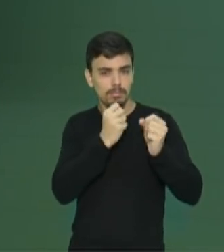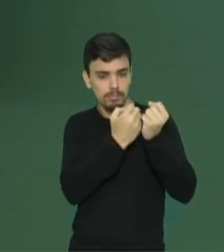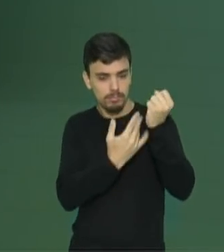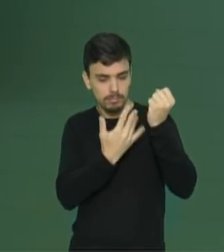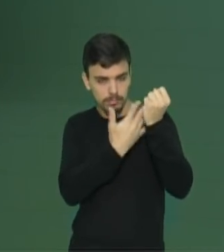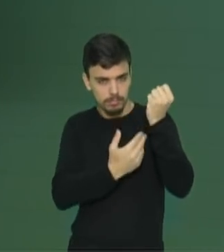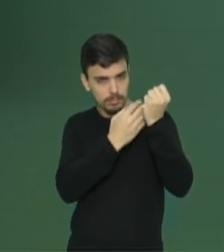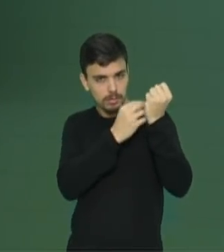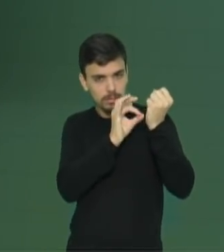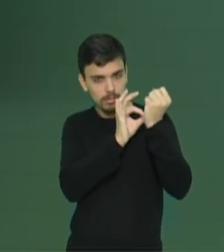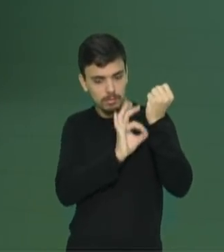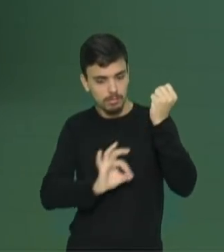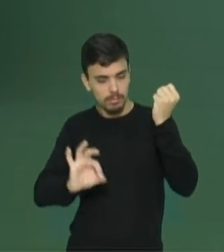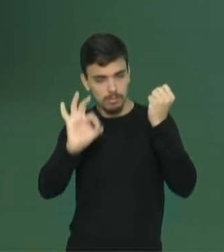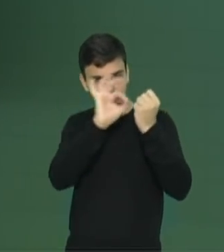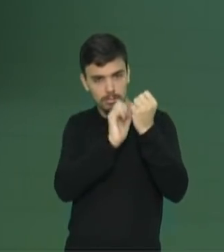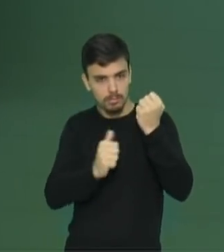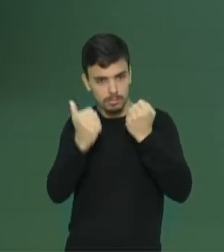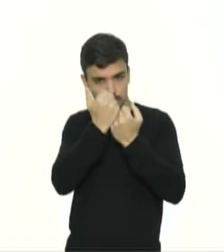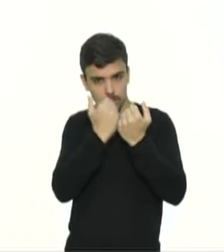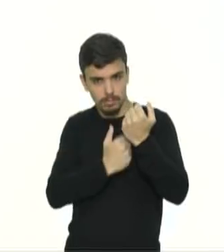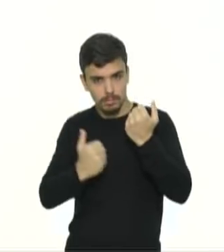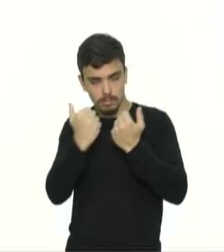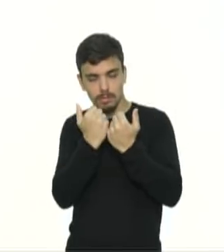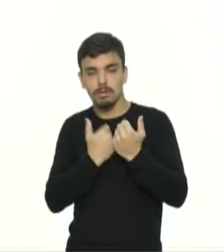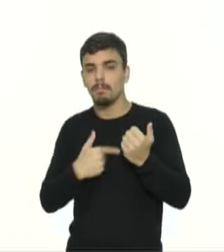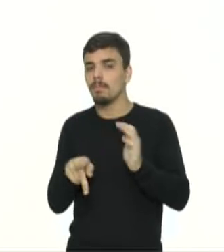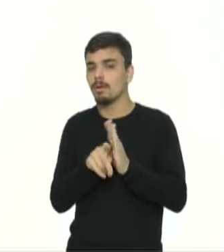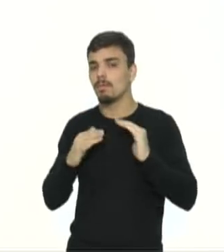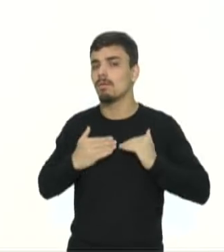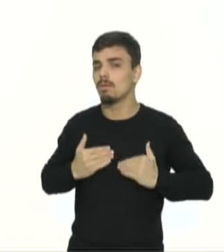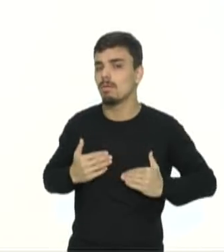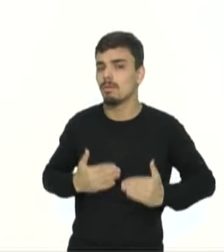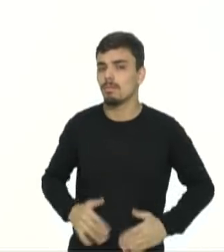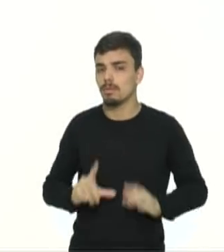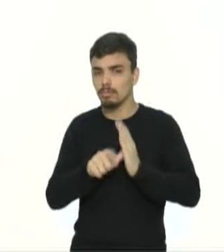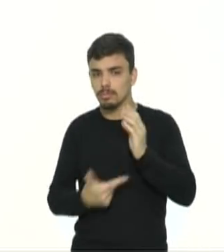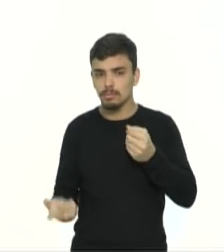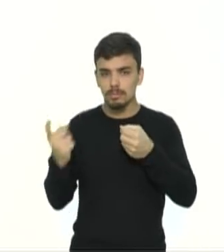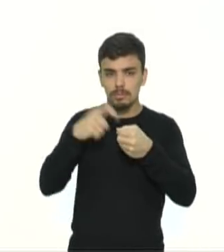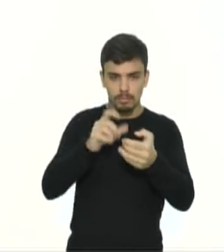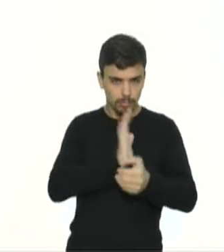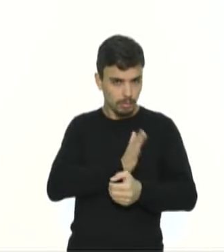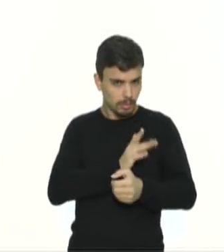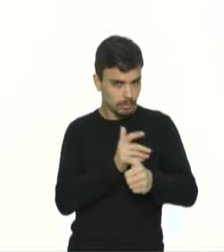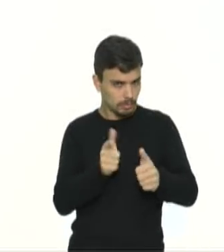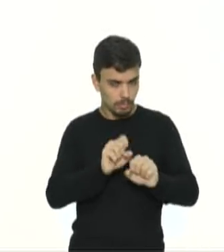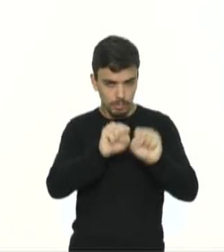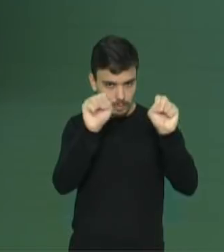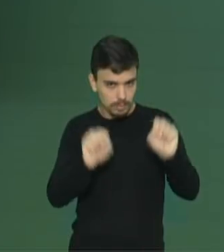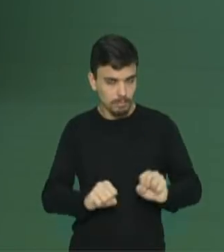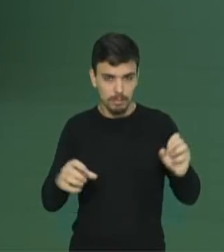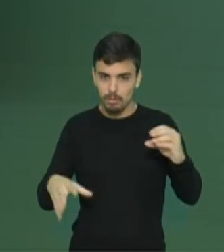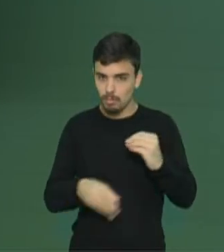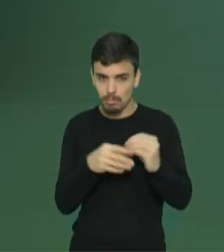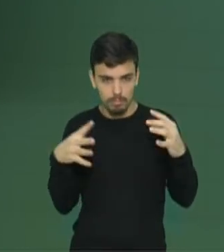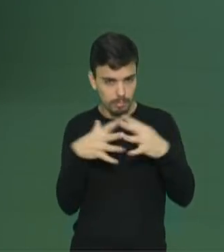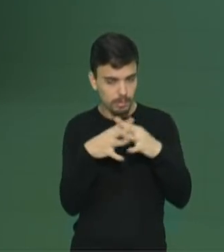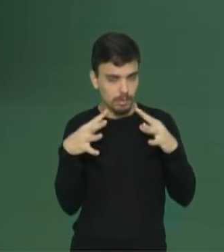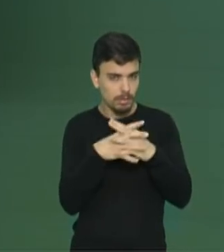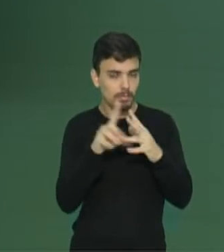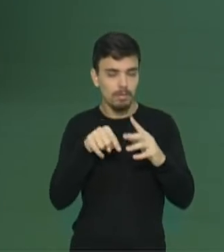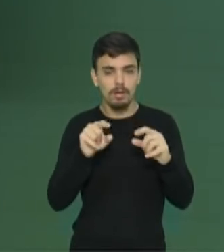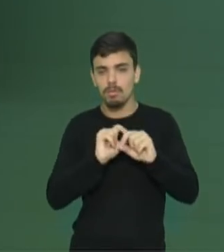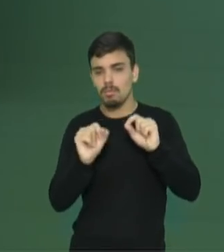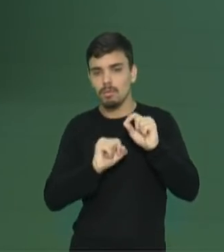todos os lados, ocupando essas lacunas do corpo e depois retornando para o coração. Não é um sistema muito complexo, não. É mais